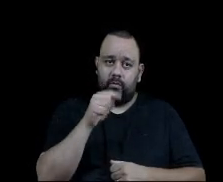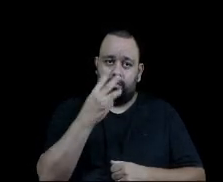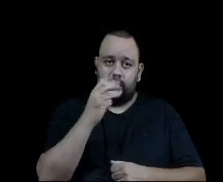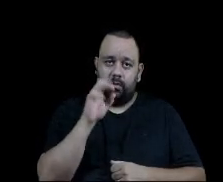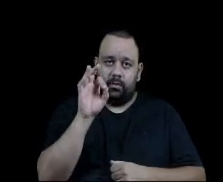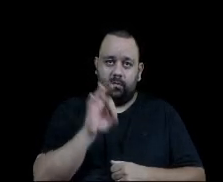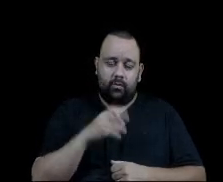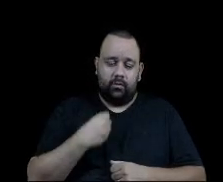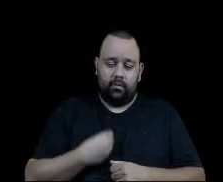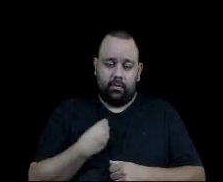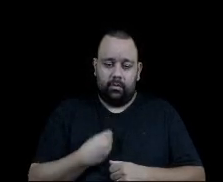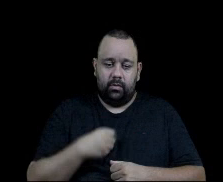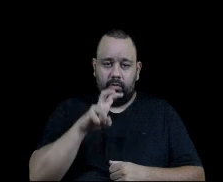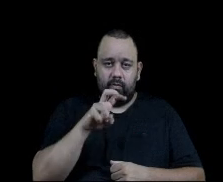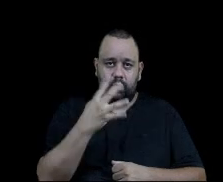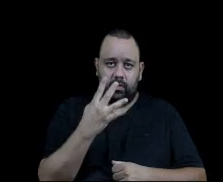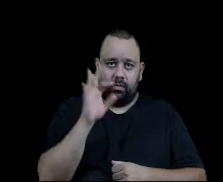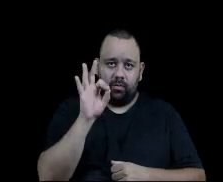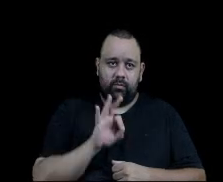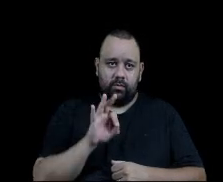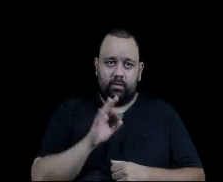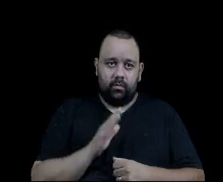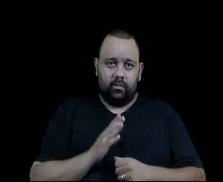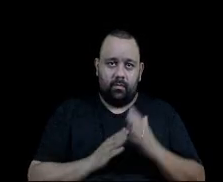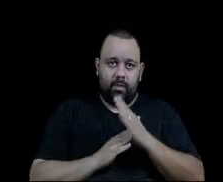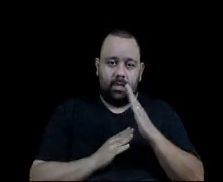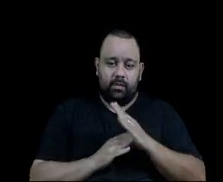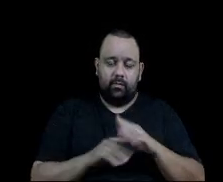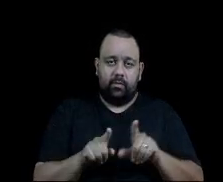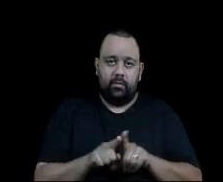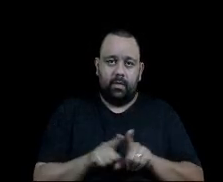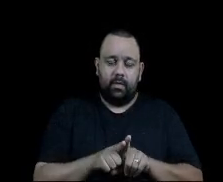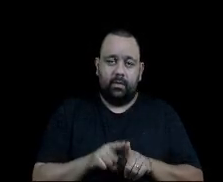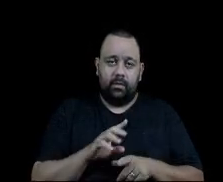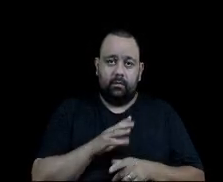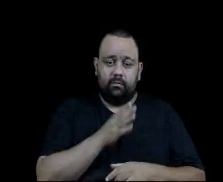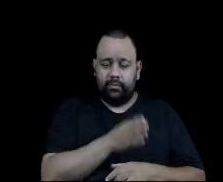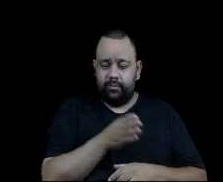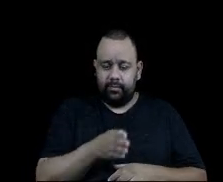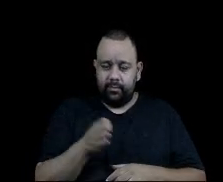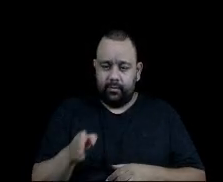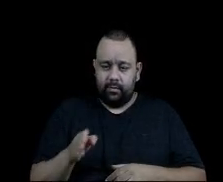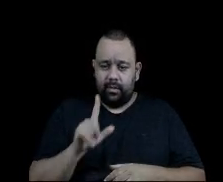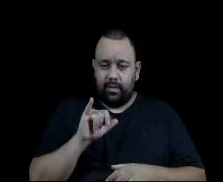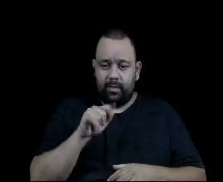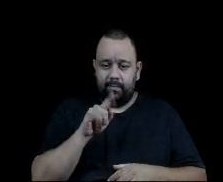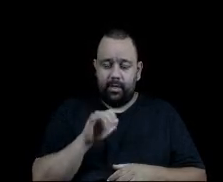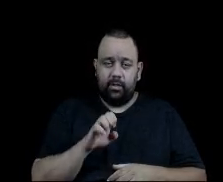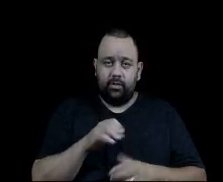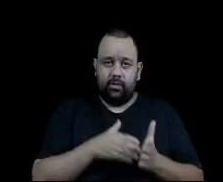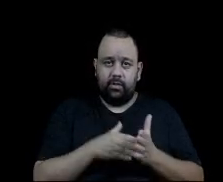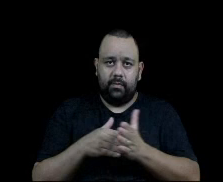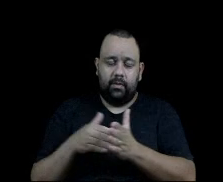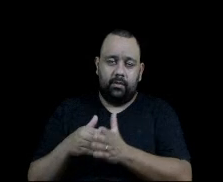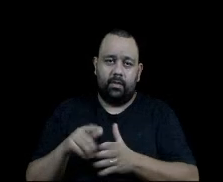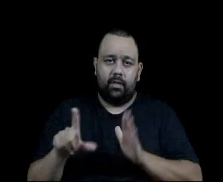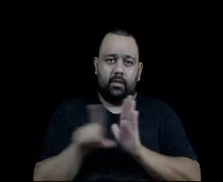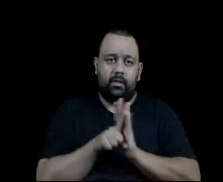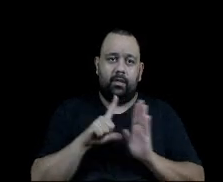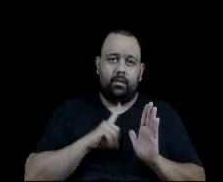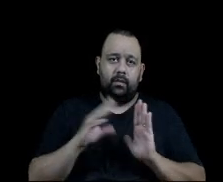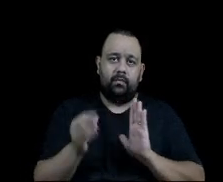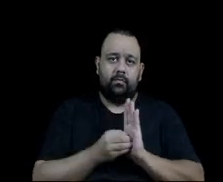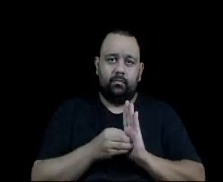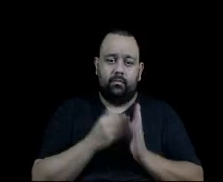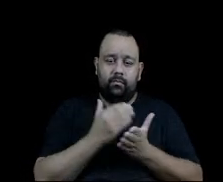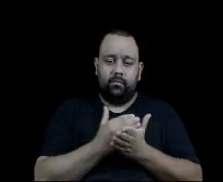tem 51,30% que é o prudencial e o 54% que é o máximo. E dentro de cada um desses limites,